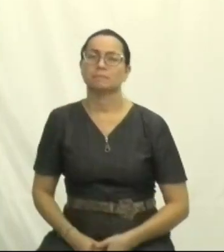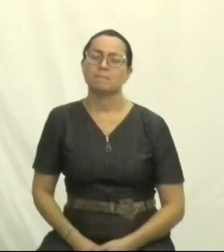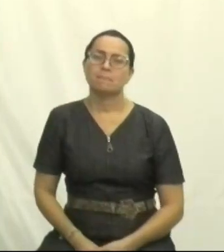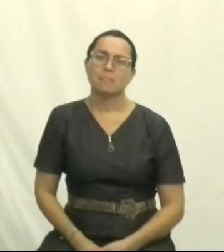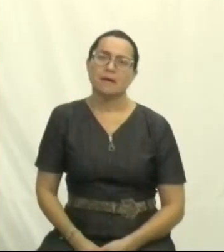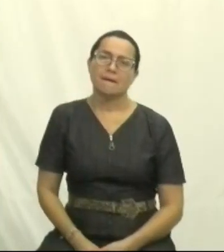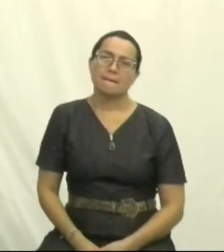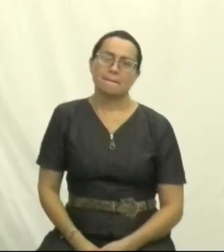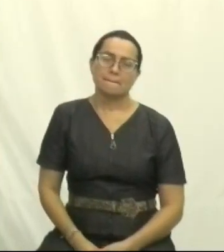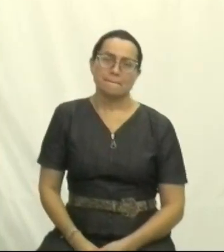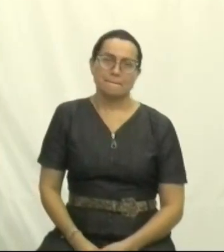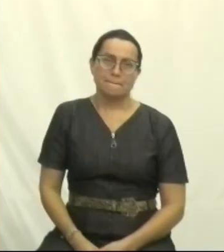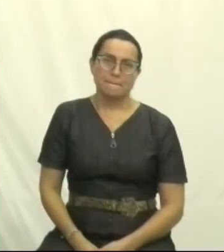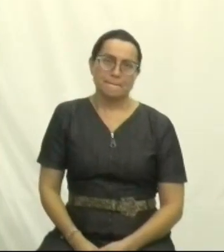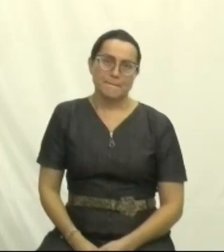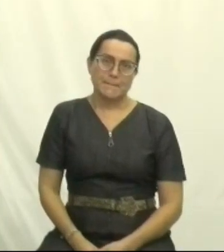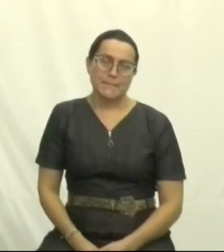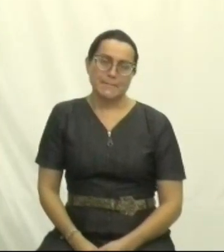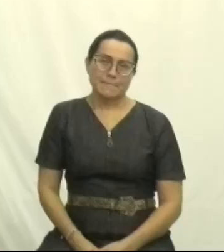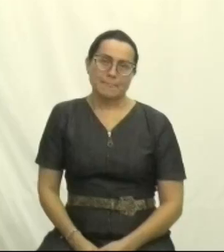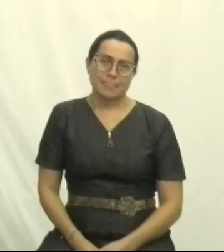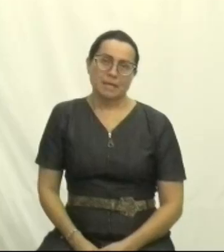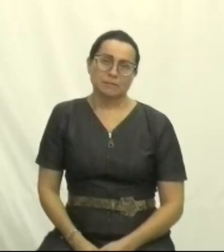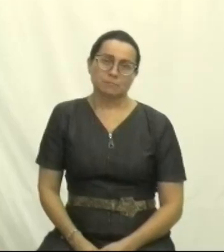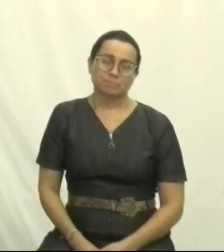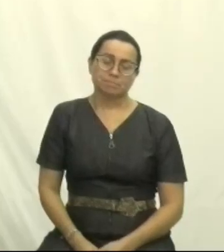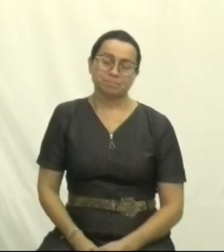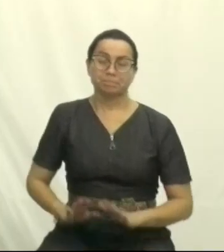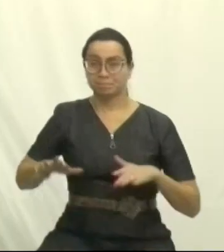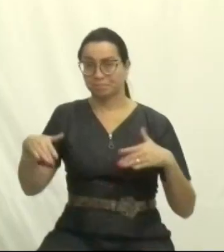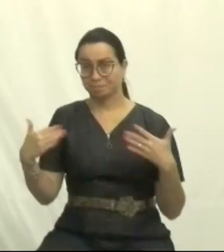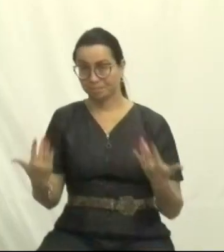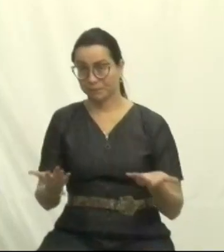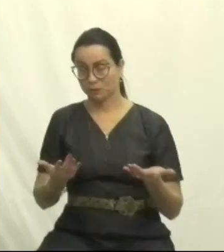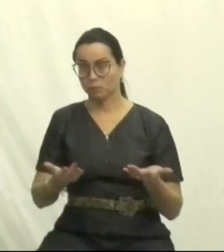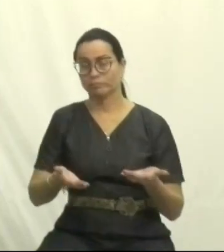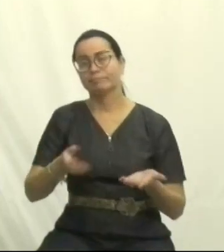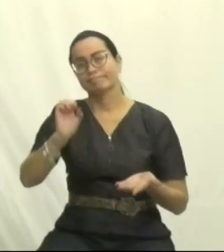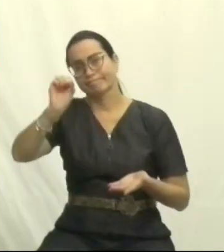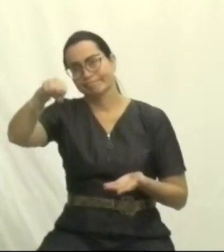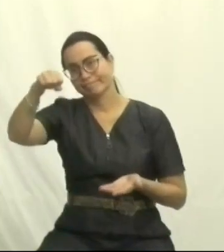Boa tarde, vereador. Na verdade, existe esse estudo pioneiro,